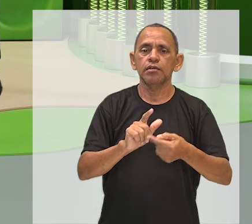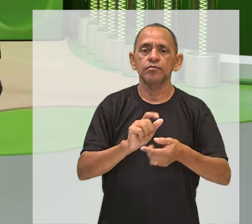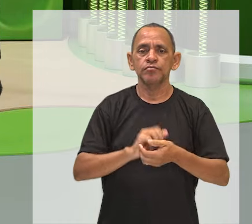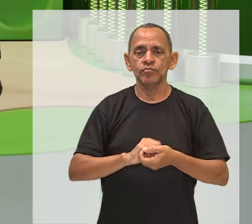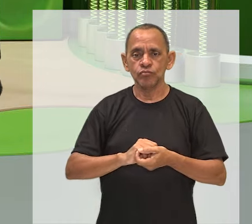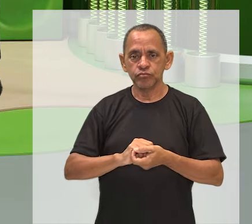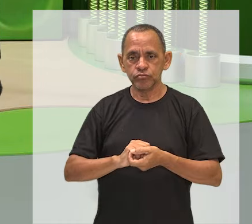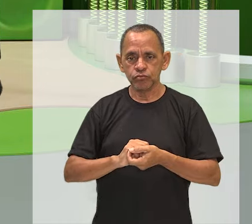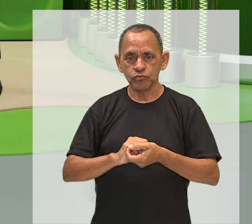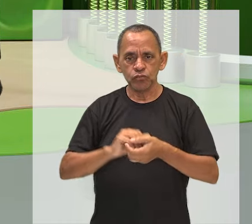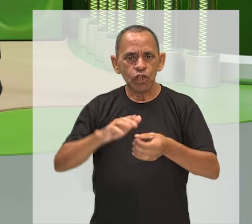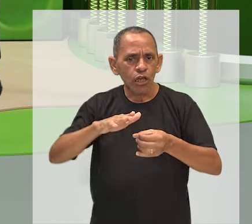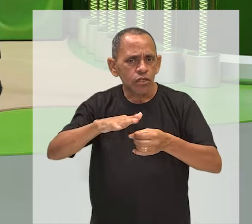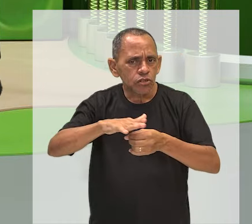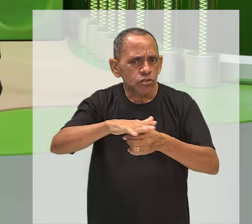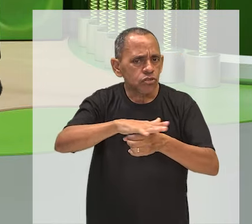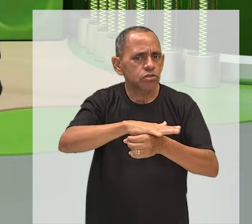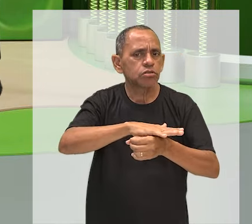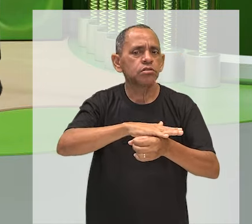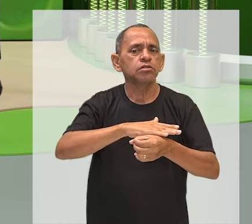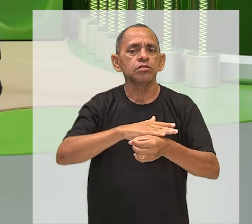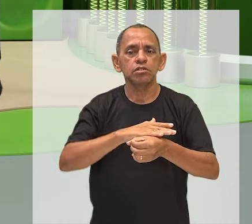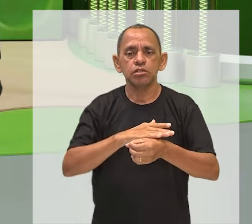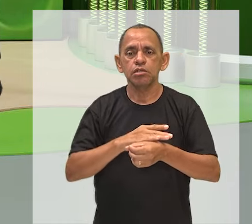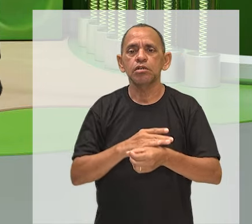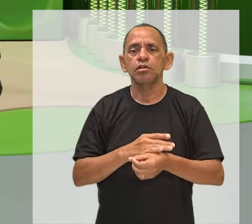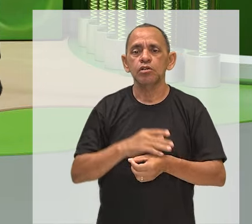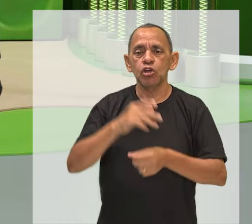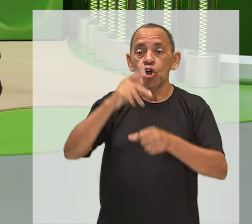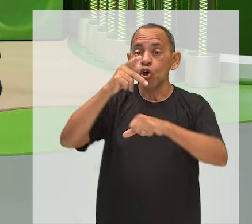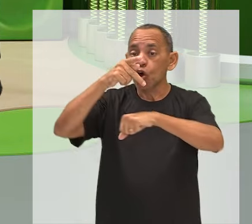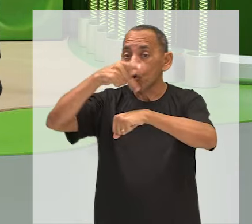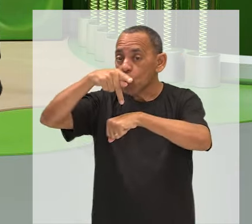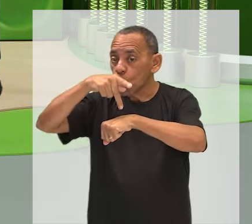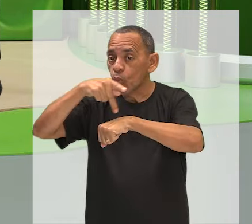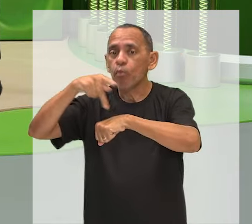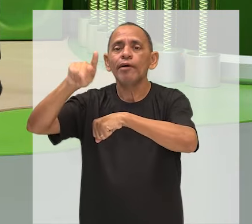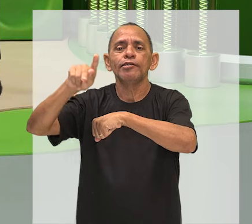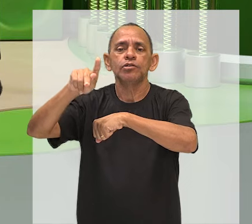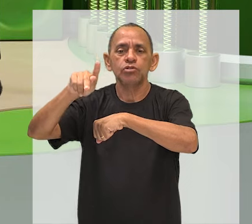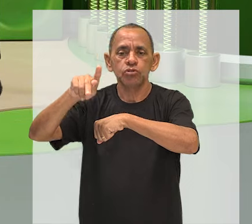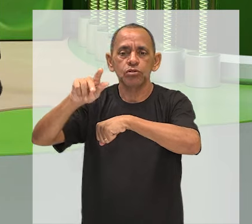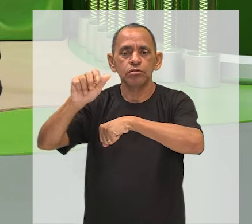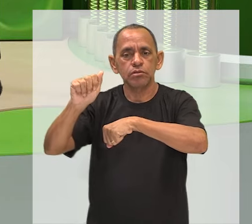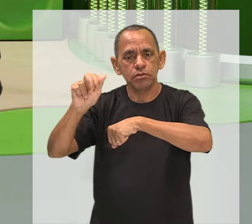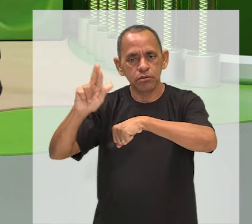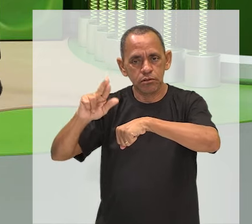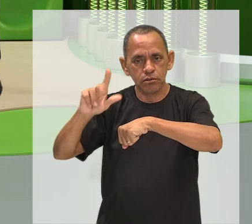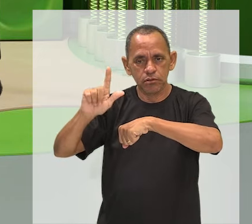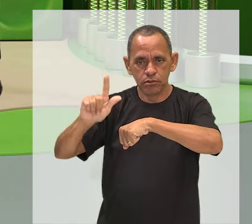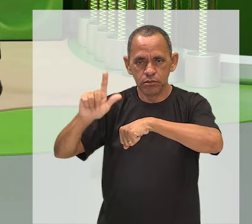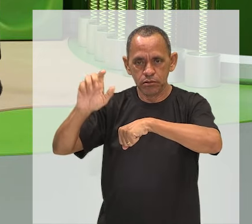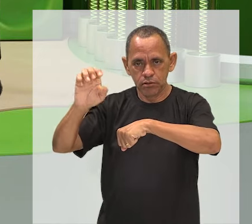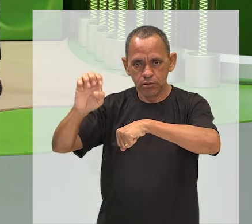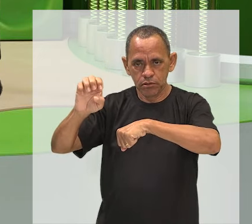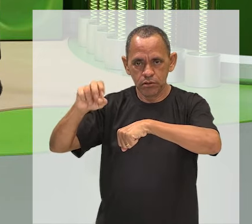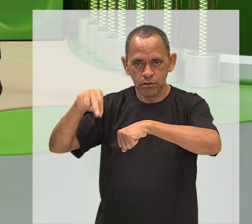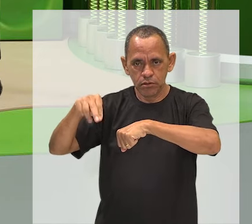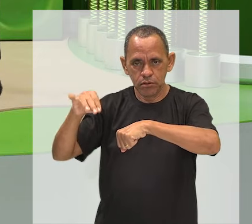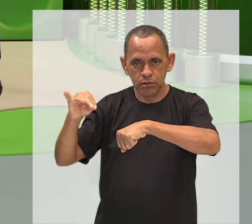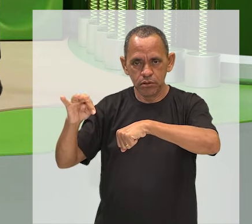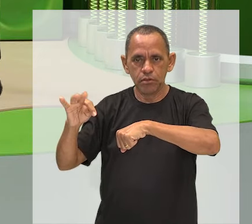fronteiriços, como por exemplo, Paraguai e a Argentina. Então, nessa região sudeste, onde a gente tem ali atividades agropecuárias, né, essa chuva vai